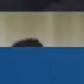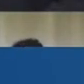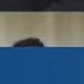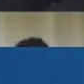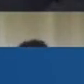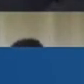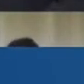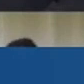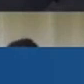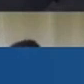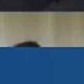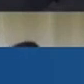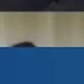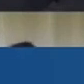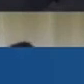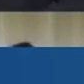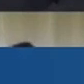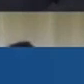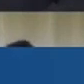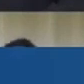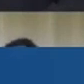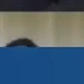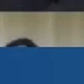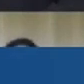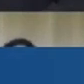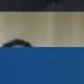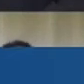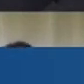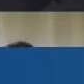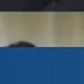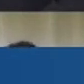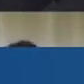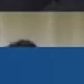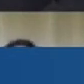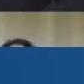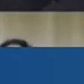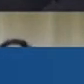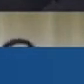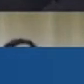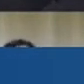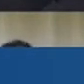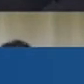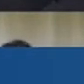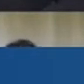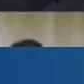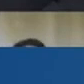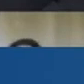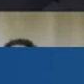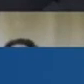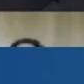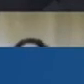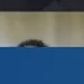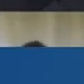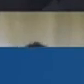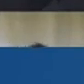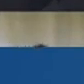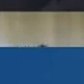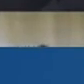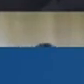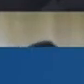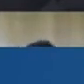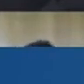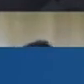inclusive na ocorrência de campana de vigilância, de acompanhamento da rotina da vereadora